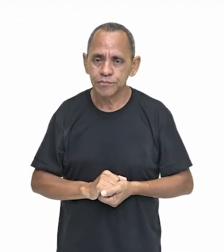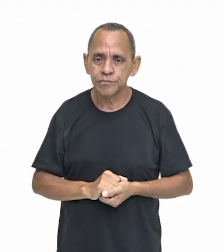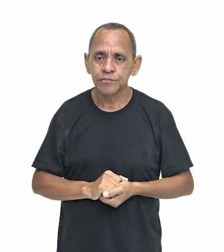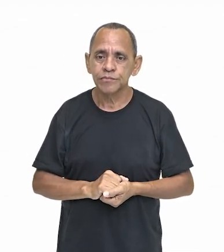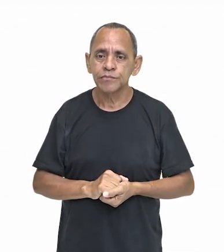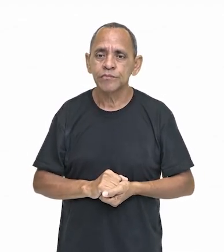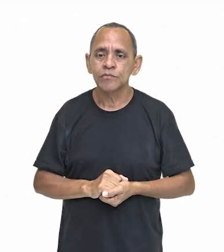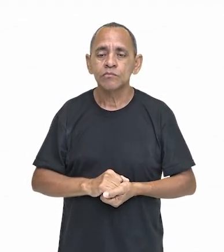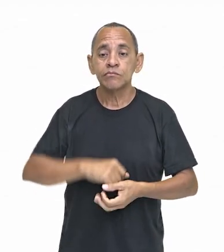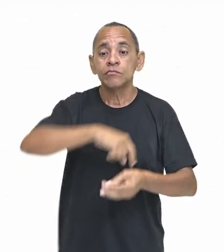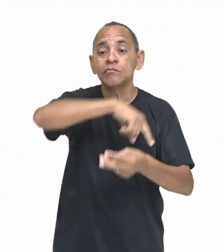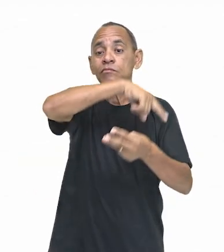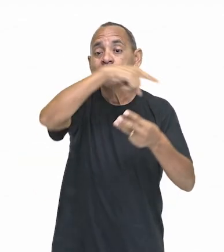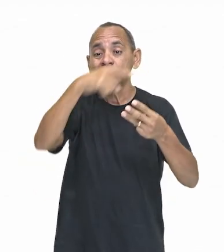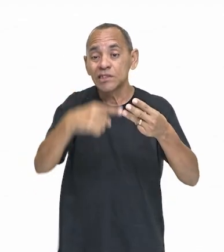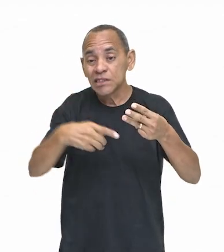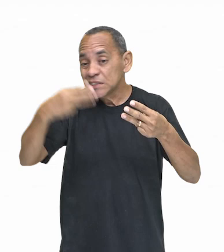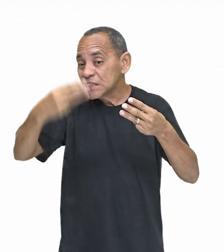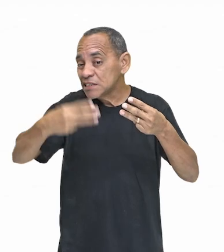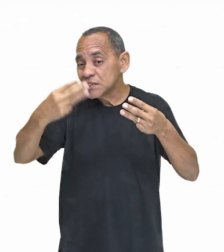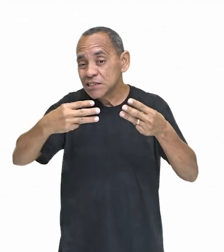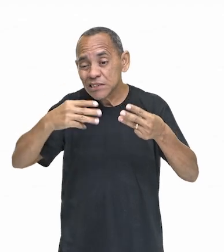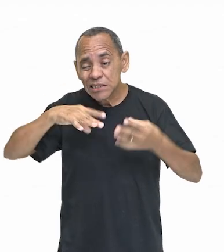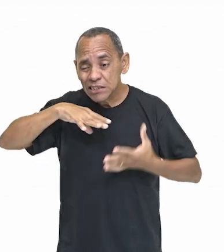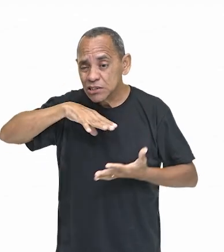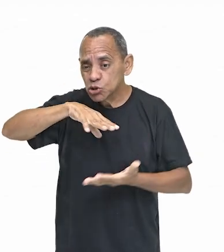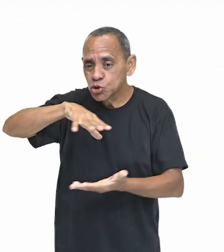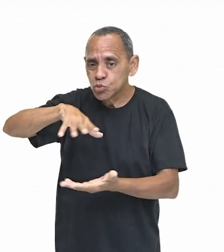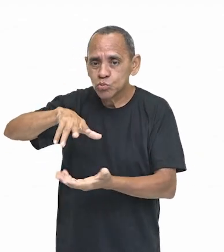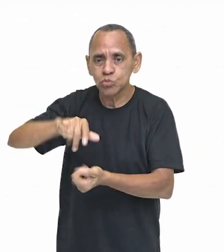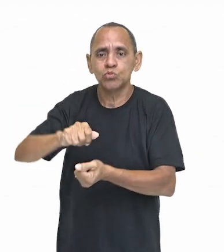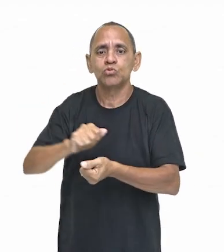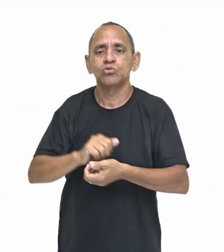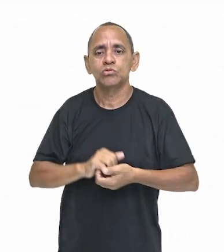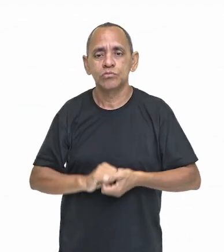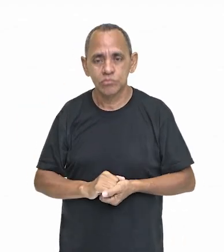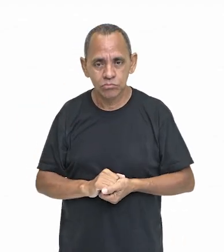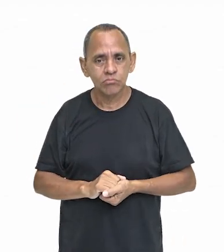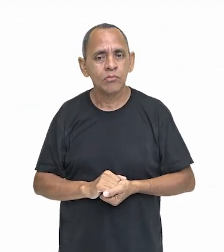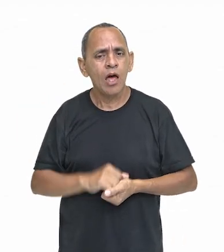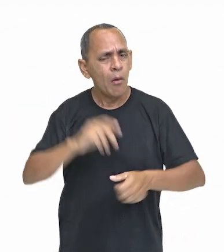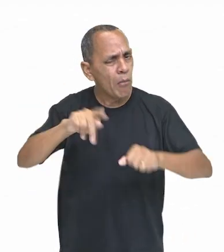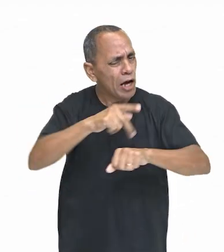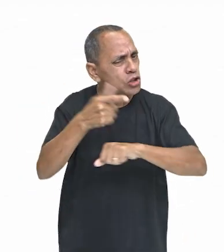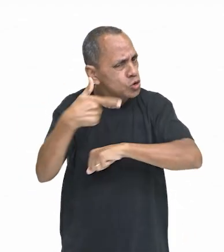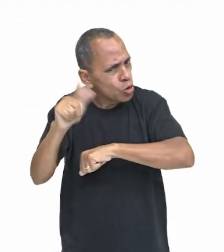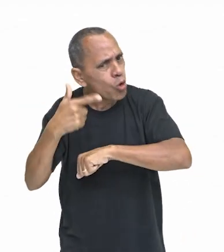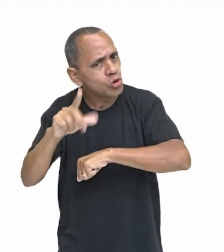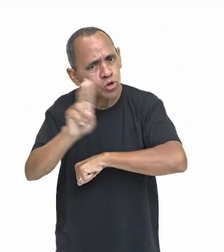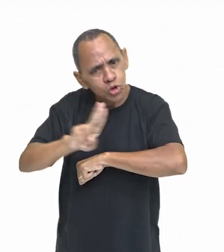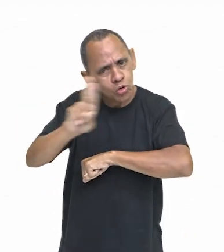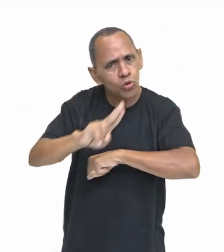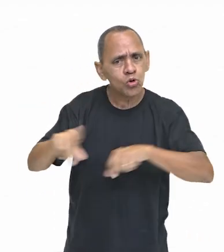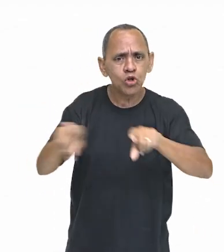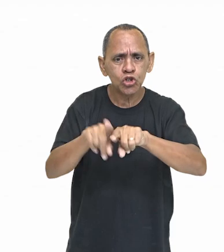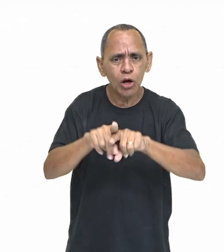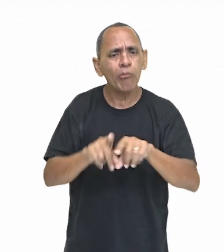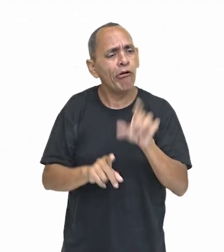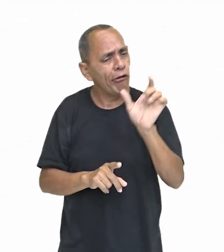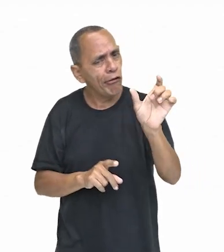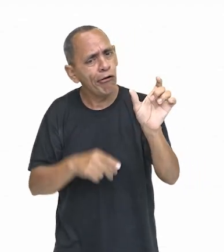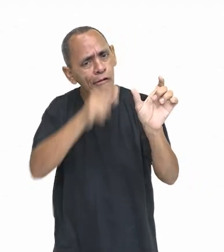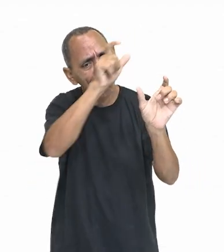é a terceira no mundo, certo? Então, tem outros países também que utilizam a